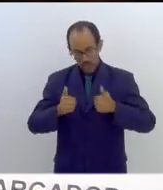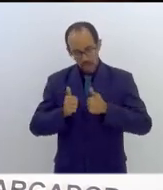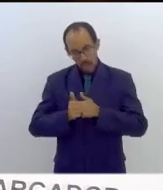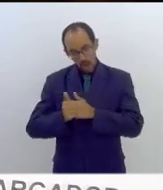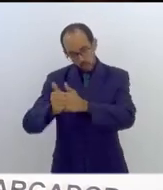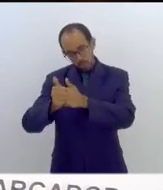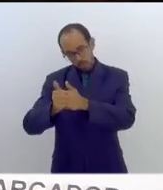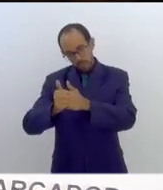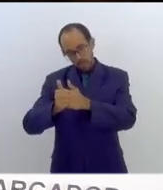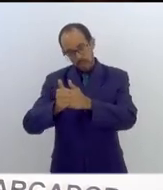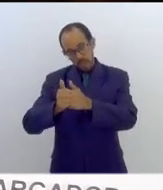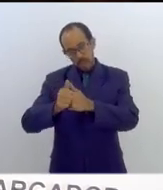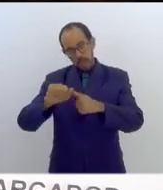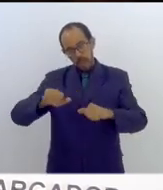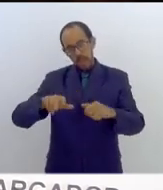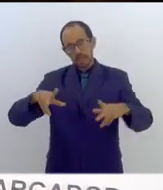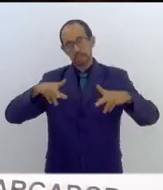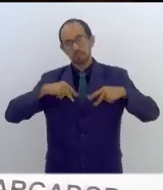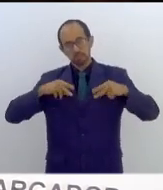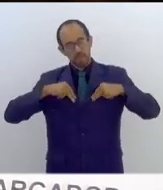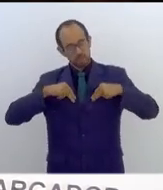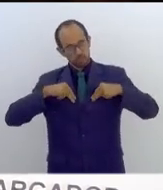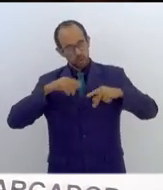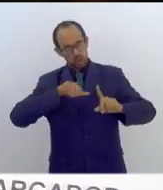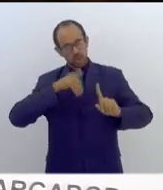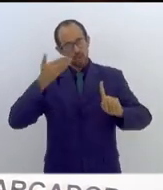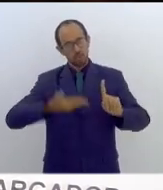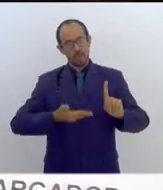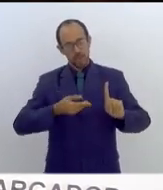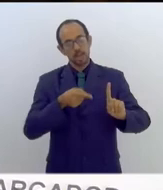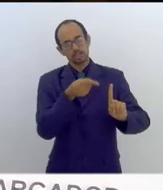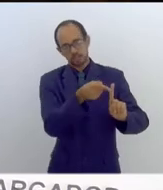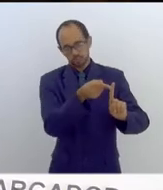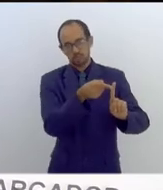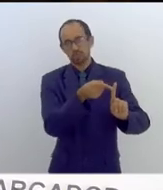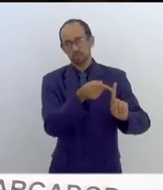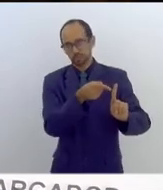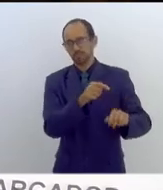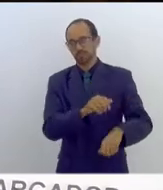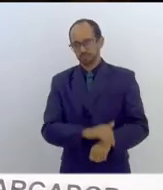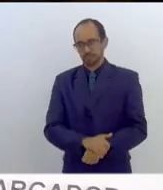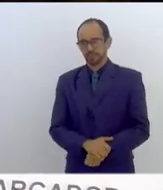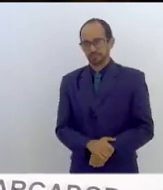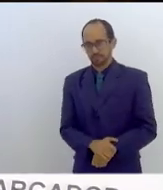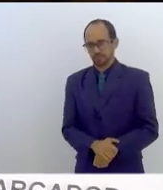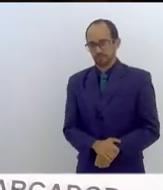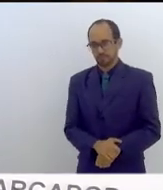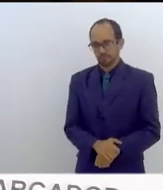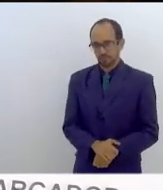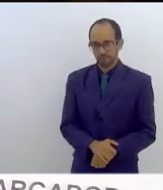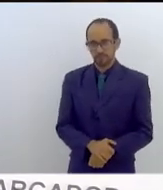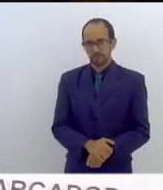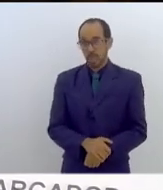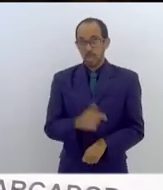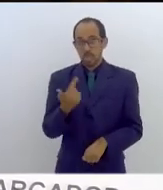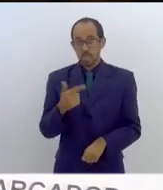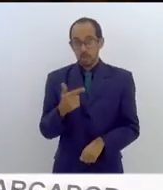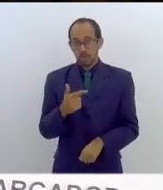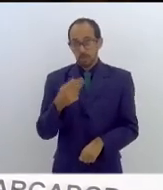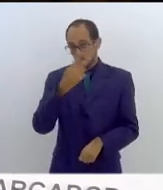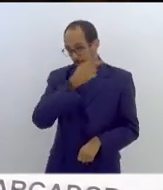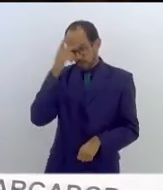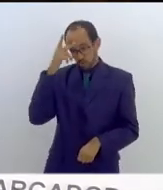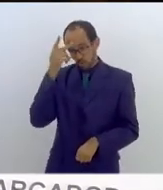a cerimônia dessa Justiça homenagem que você está recebendo eu acho que não existe pessoa mais